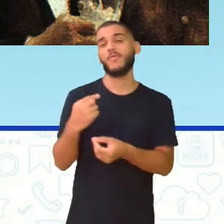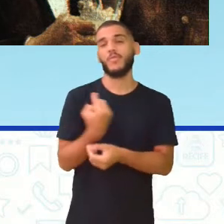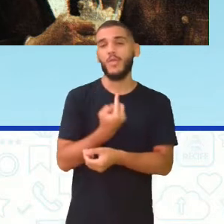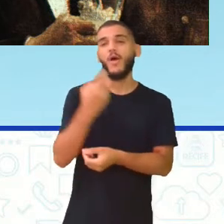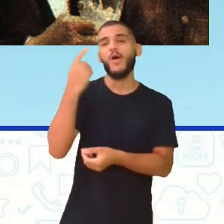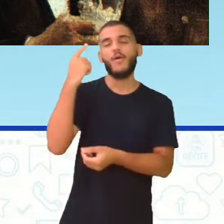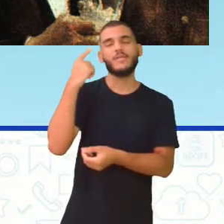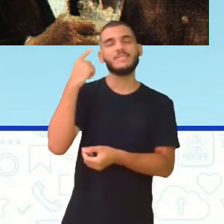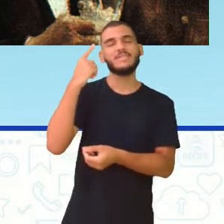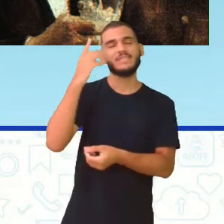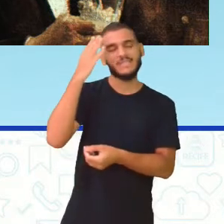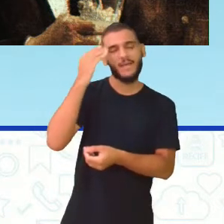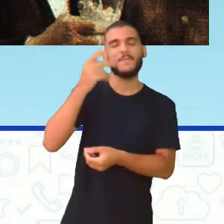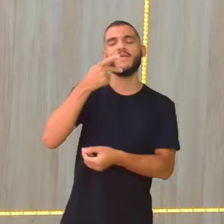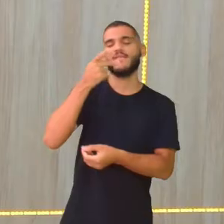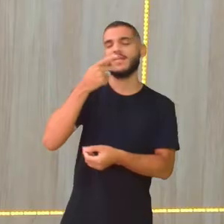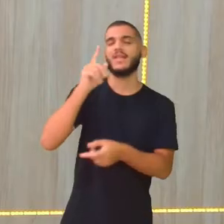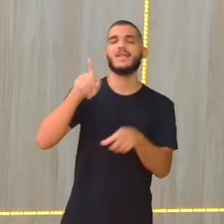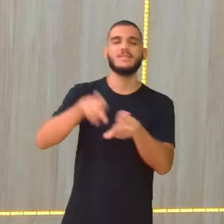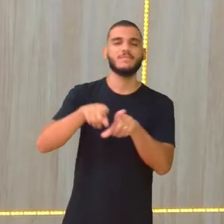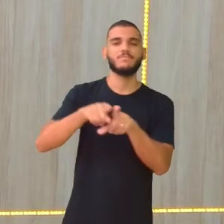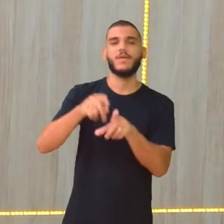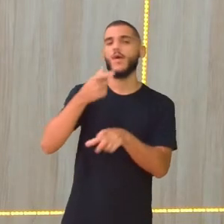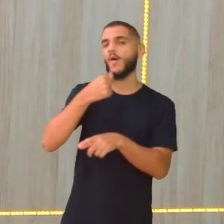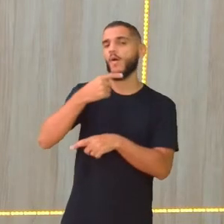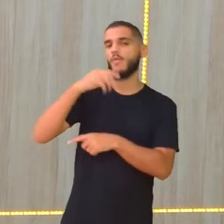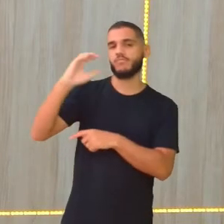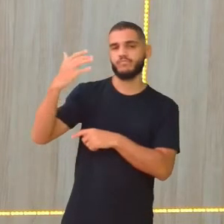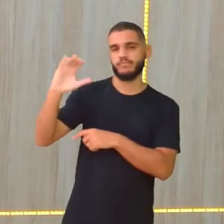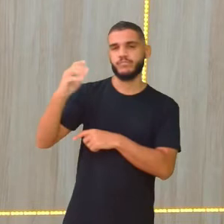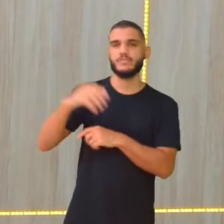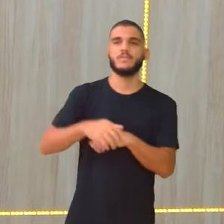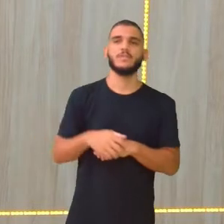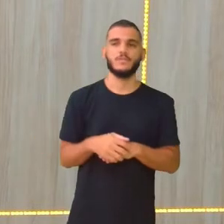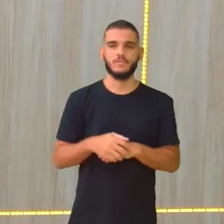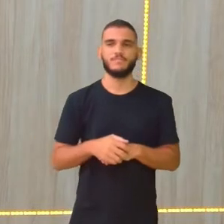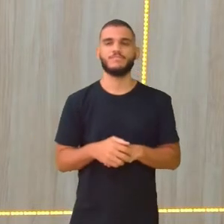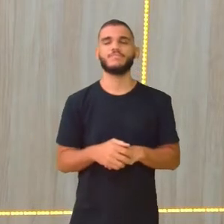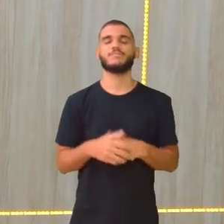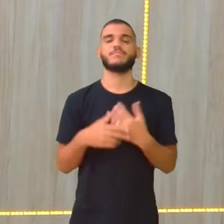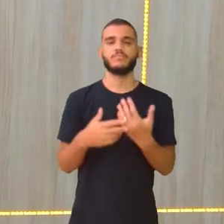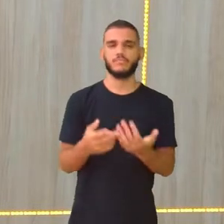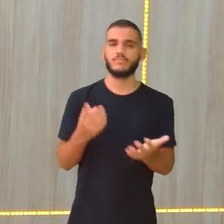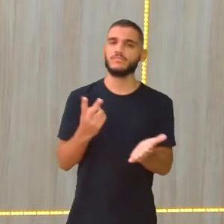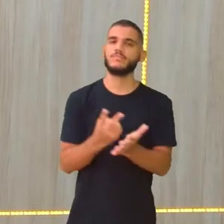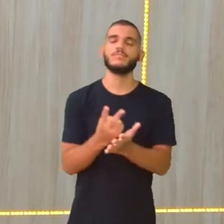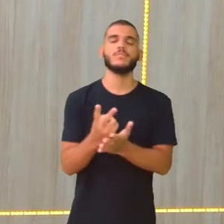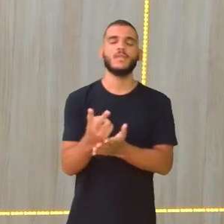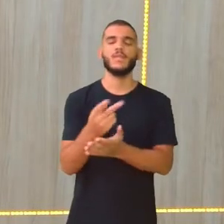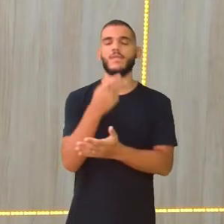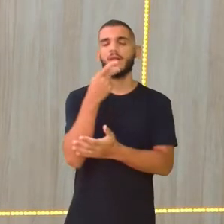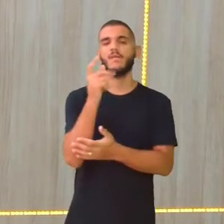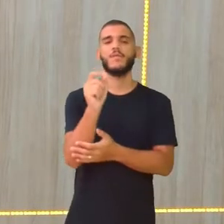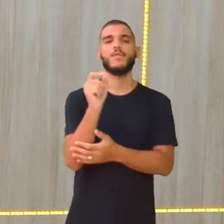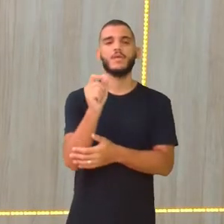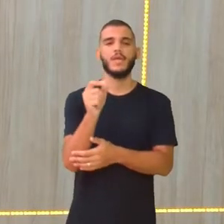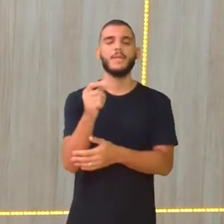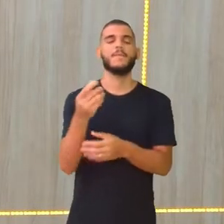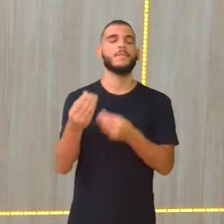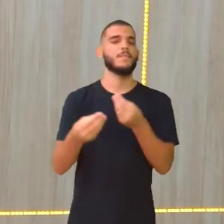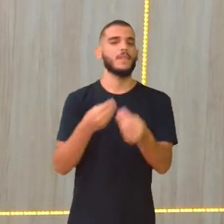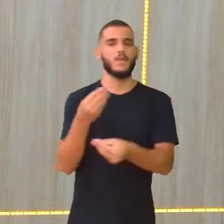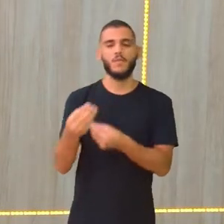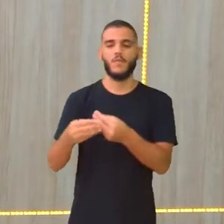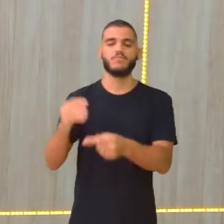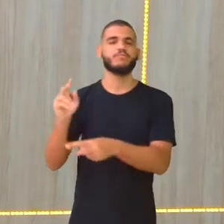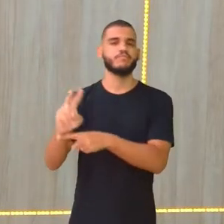aí desse nosso cientista, né, Louis Pasteur, que ele vai falar aí da pasteurização, ele vai falar da fermentação,